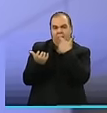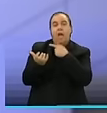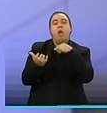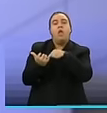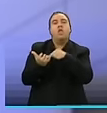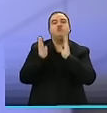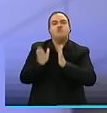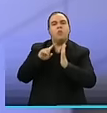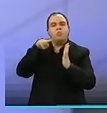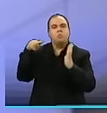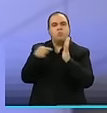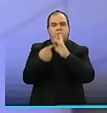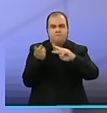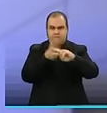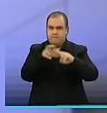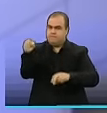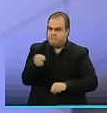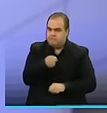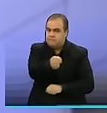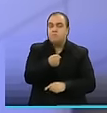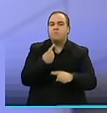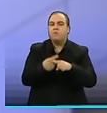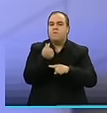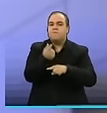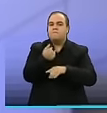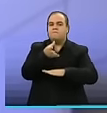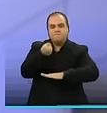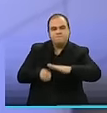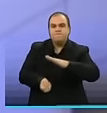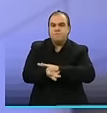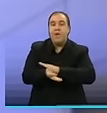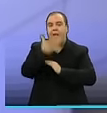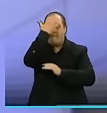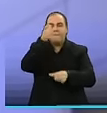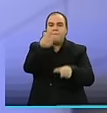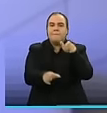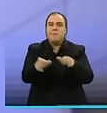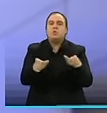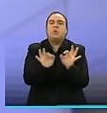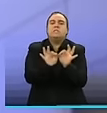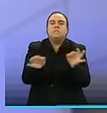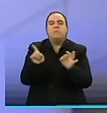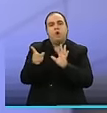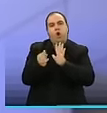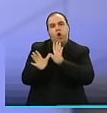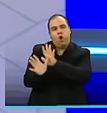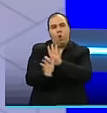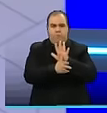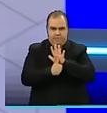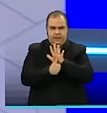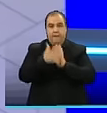condenado e preso por fraudar e por tomar dinheiro das pessoas mais humildes e aposentados.